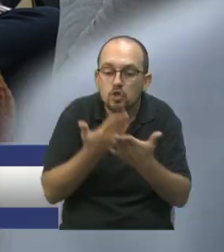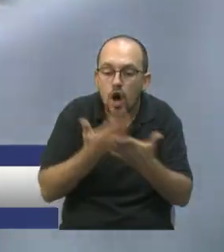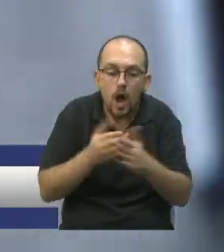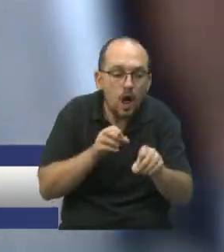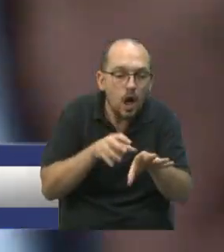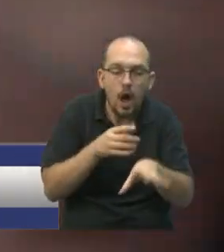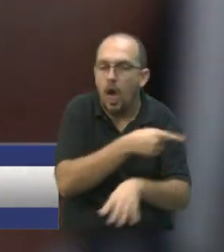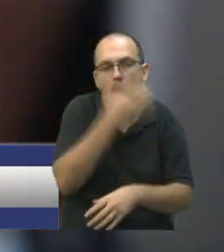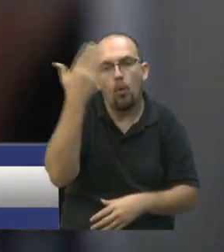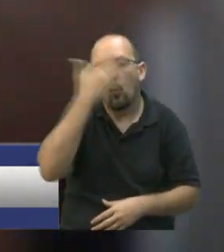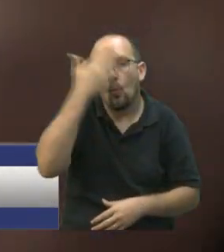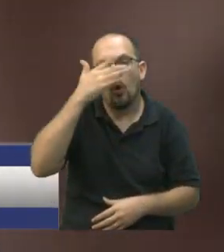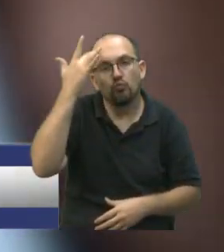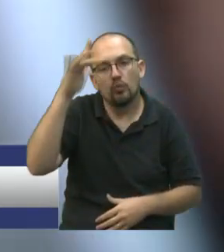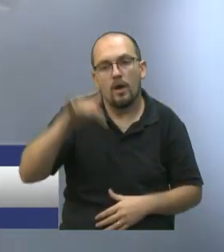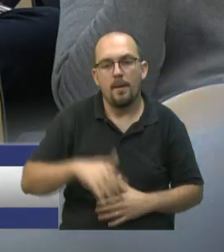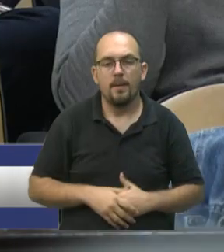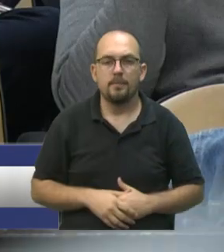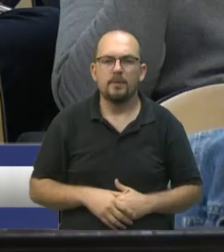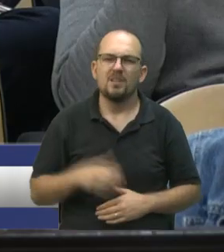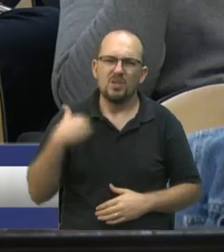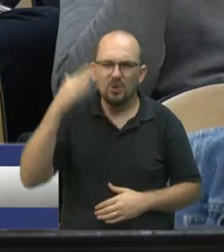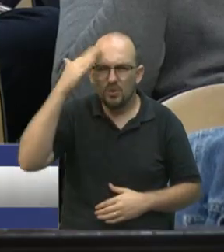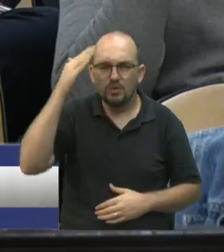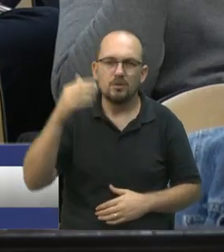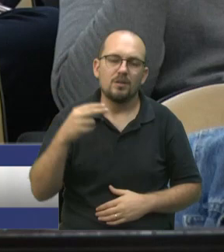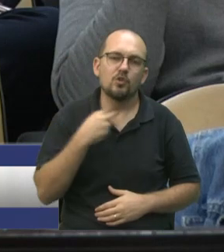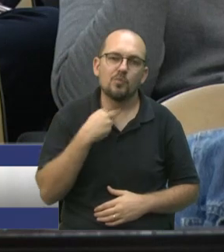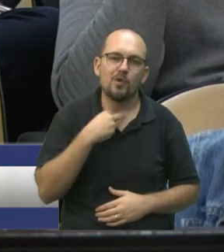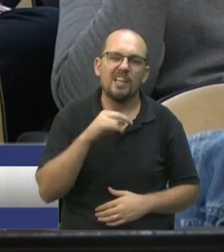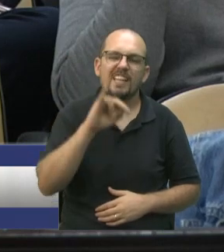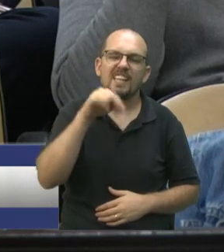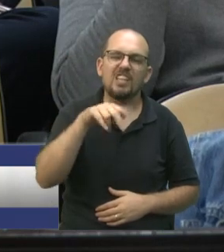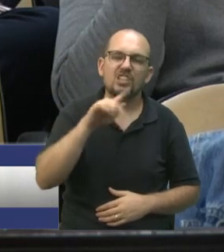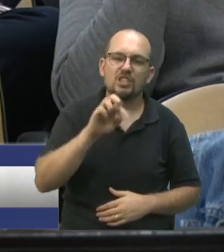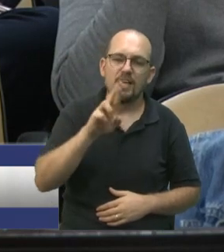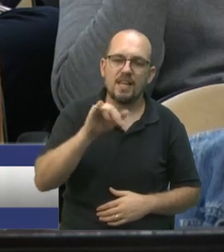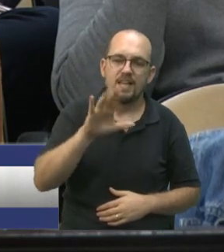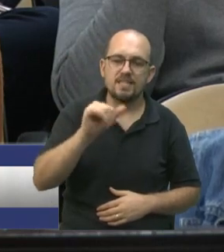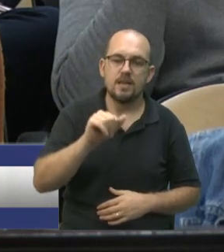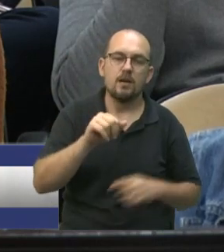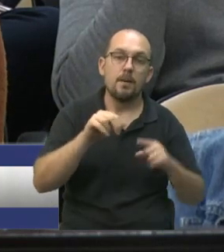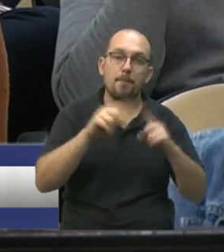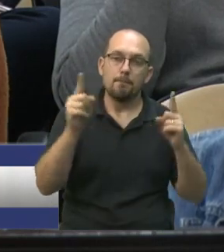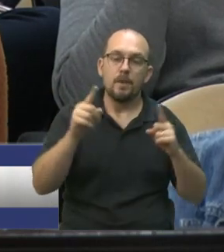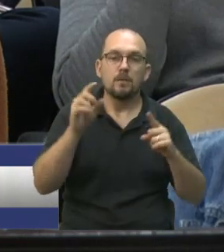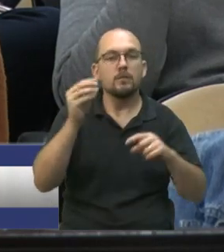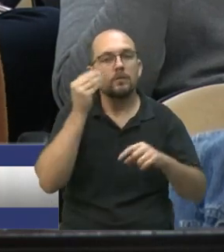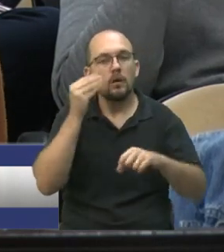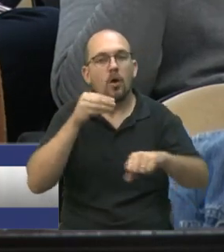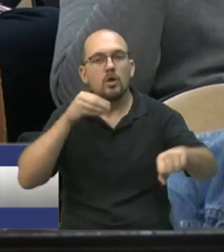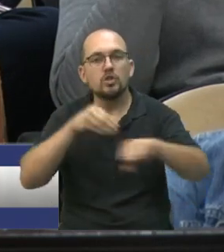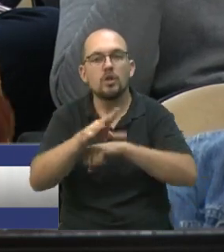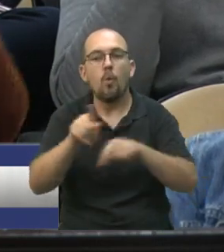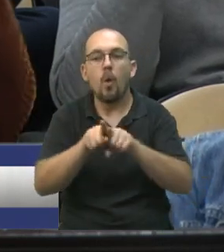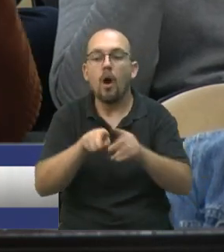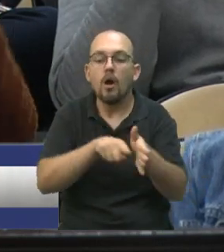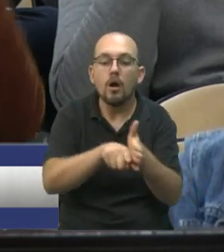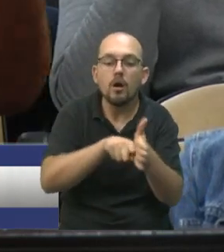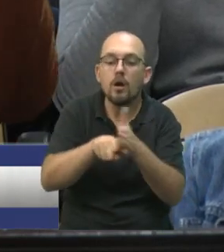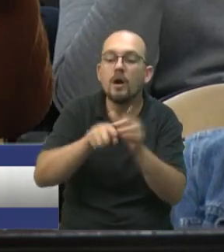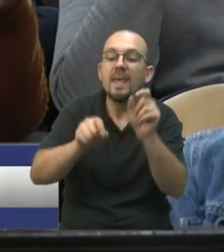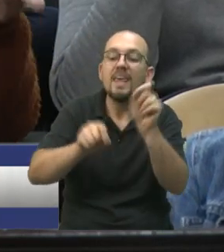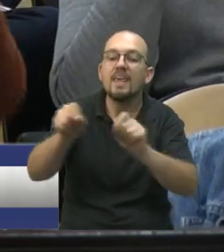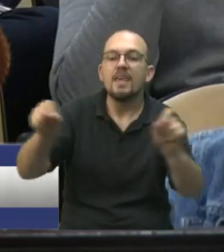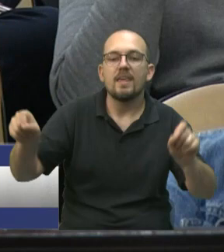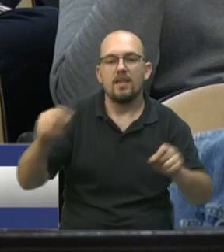no sentido de indicação, eu sei que não pode ter ingerência, mas de indicação que o gasto seja feito consultando quem